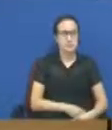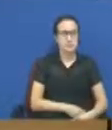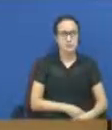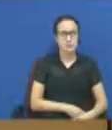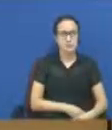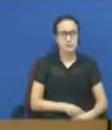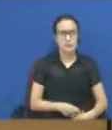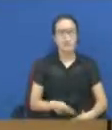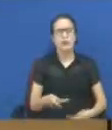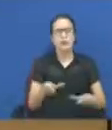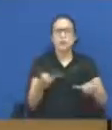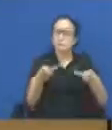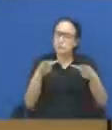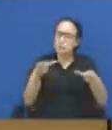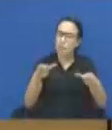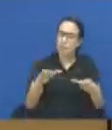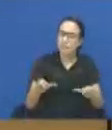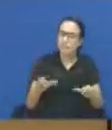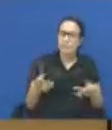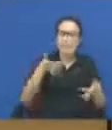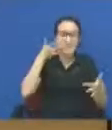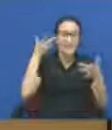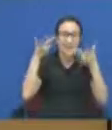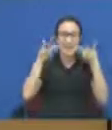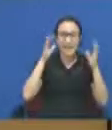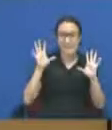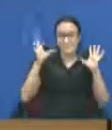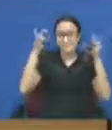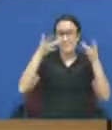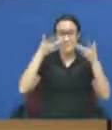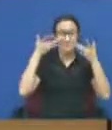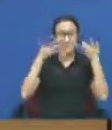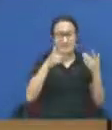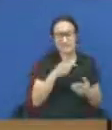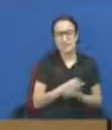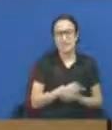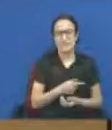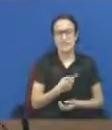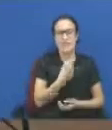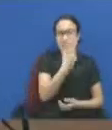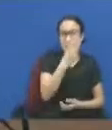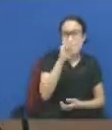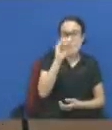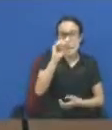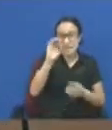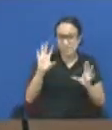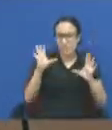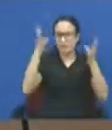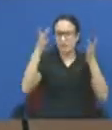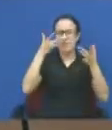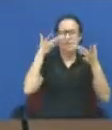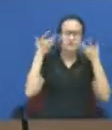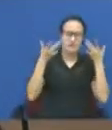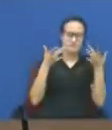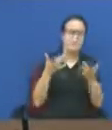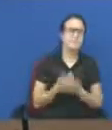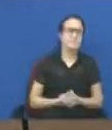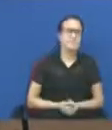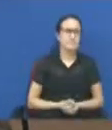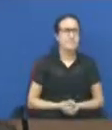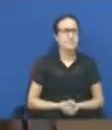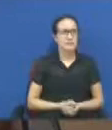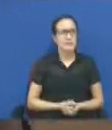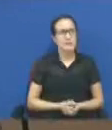Festival Nacional de Teatro, que começa amanhã. Eu fico muito feliz porque esse festival demonstra a